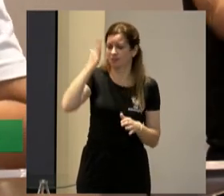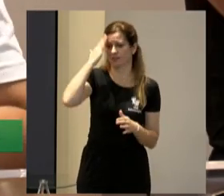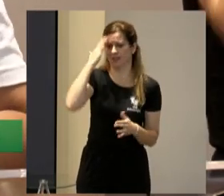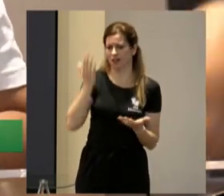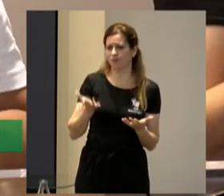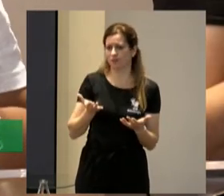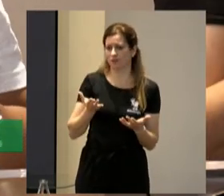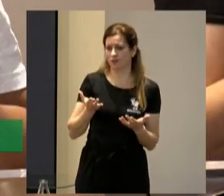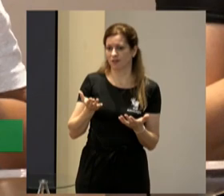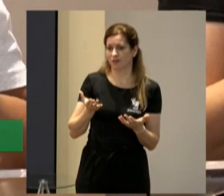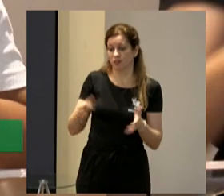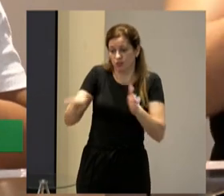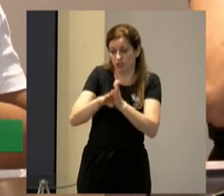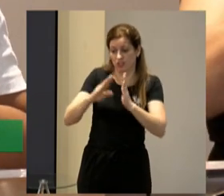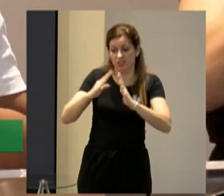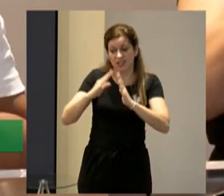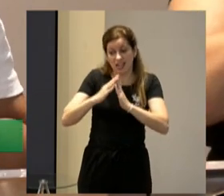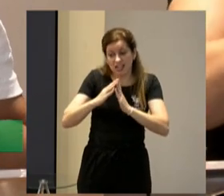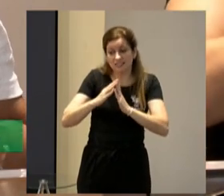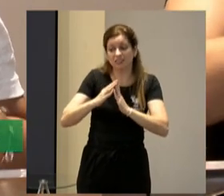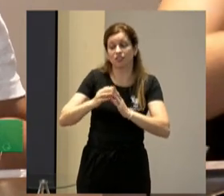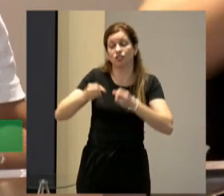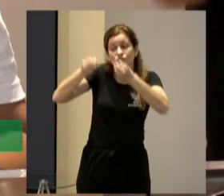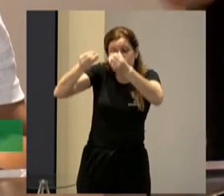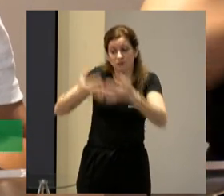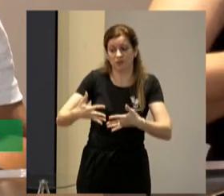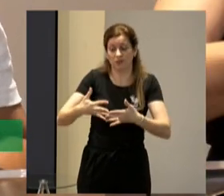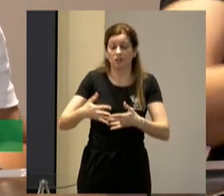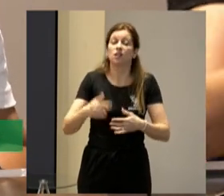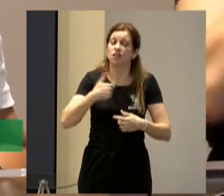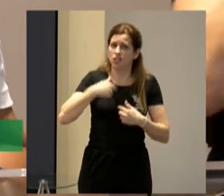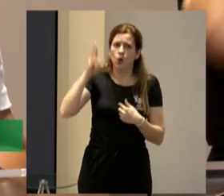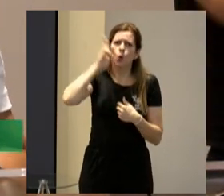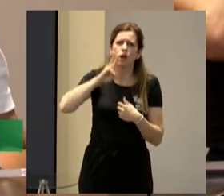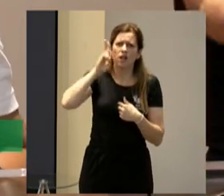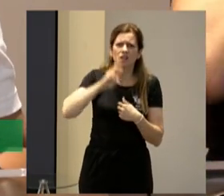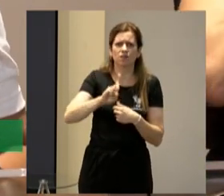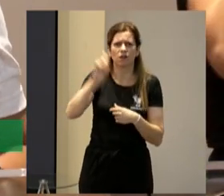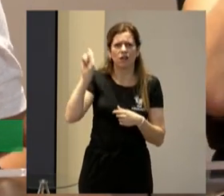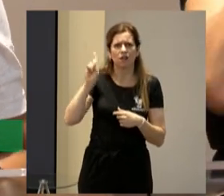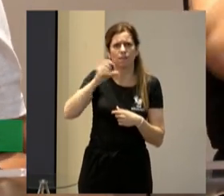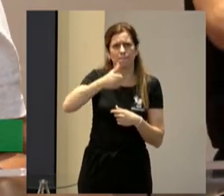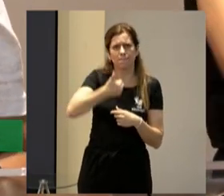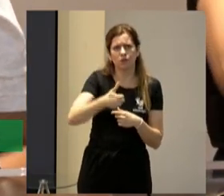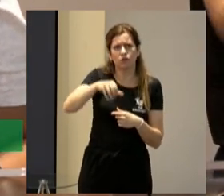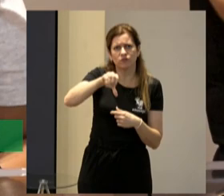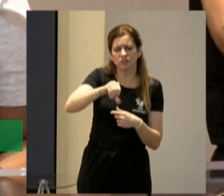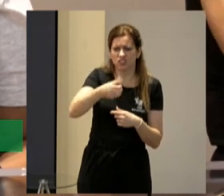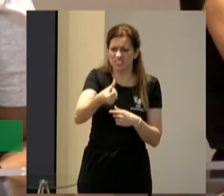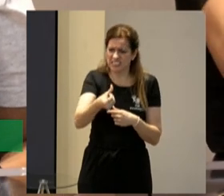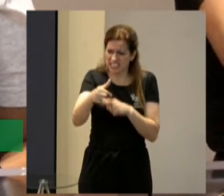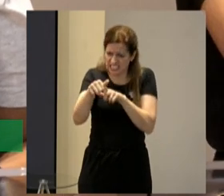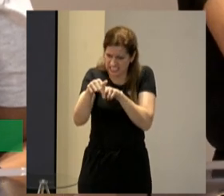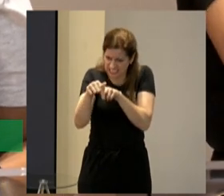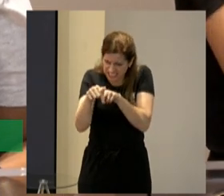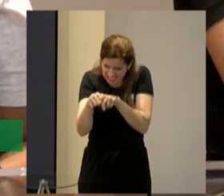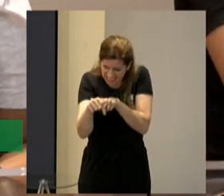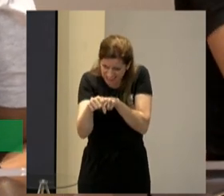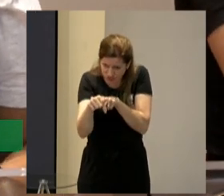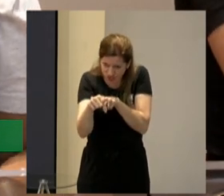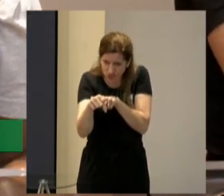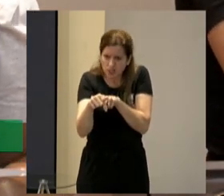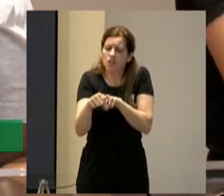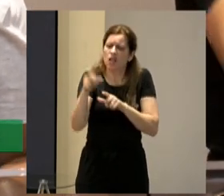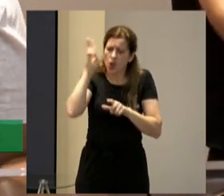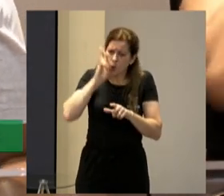de os xingamentos como macaco. Em 1967, eu tenho 64. E